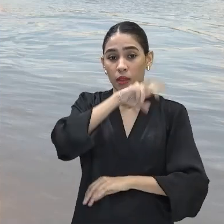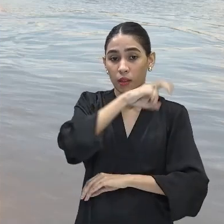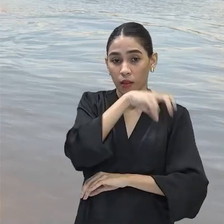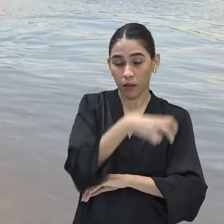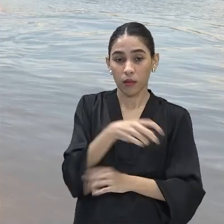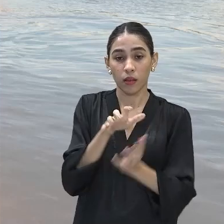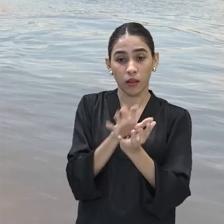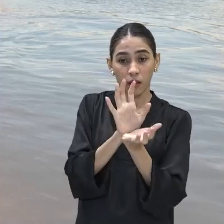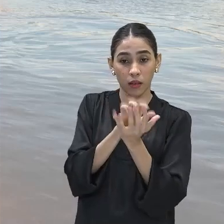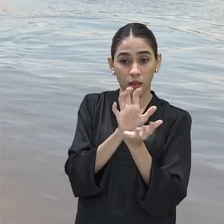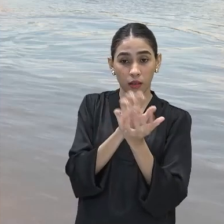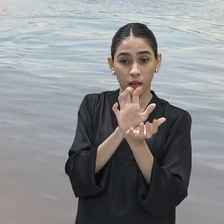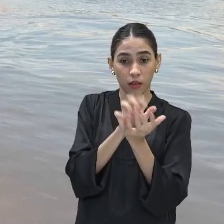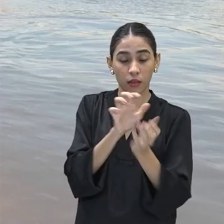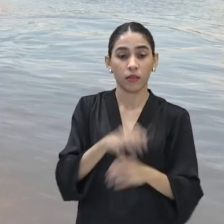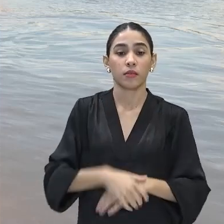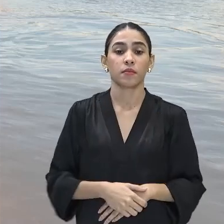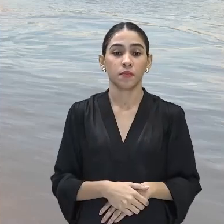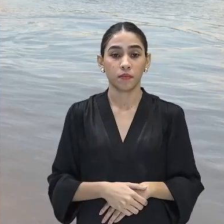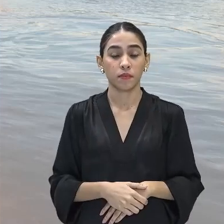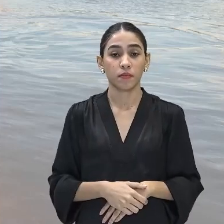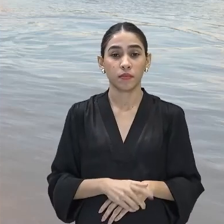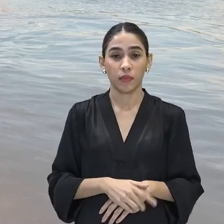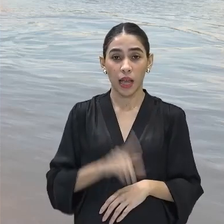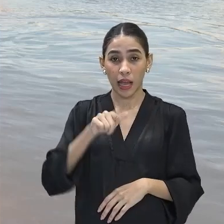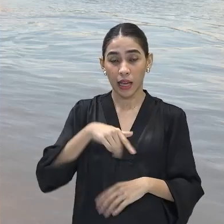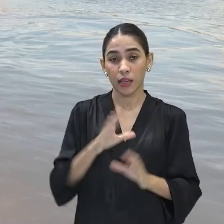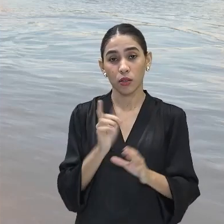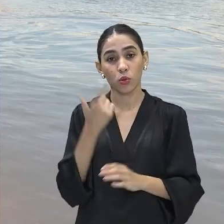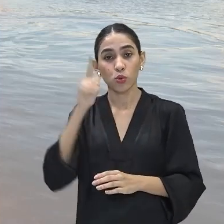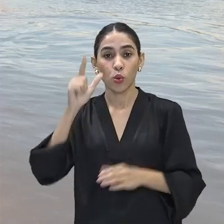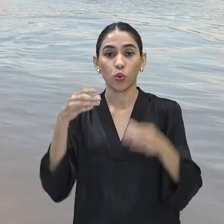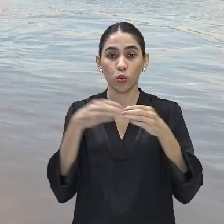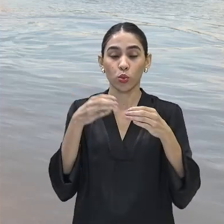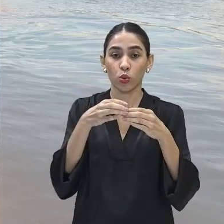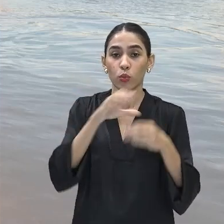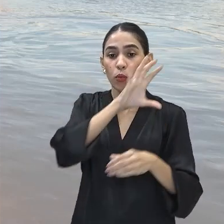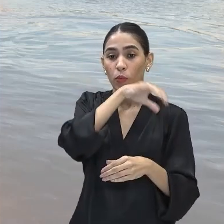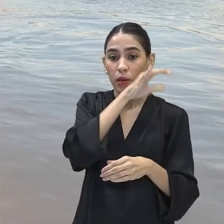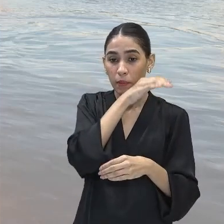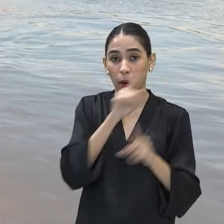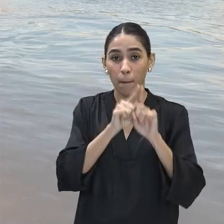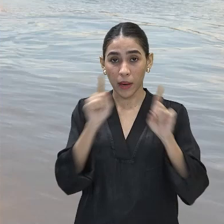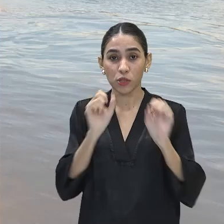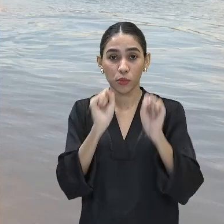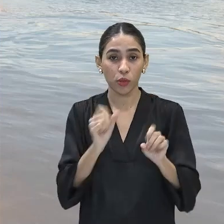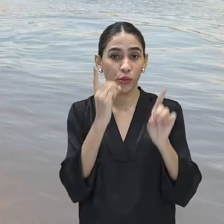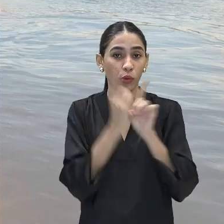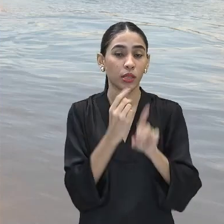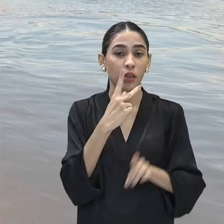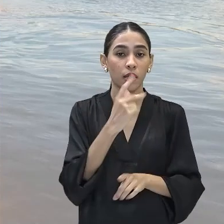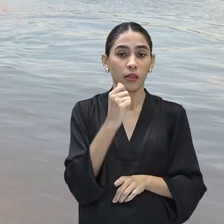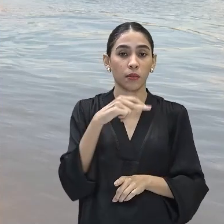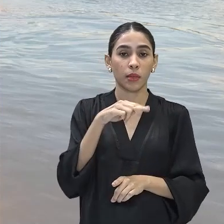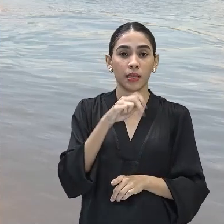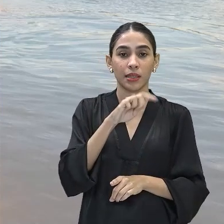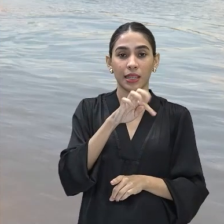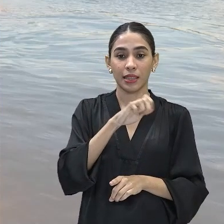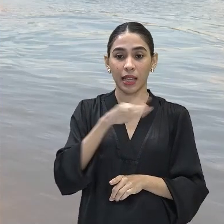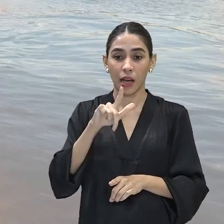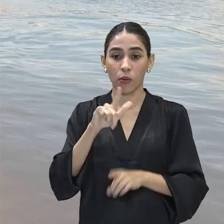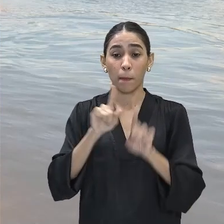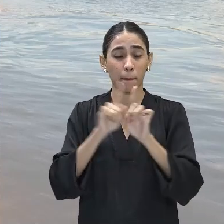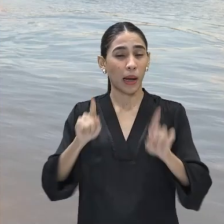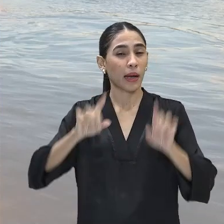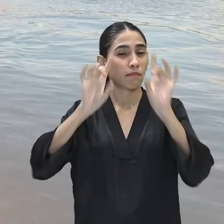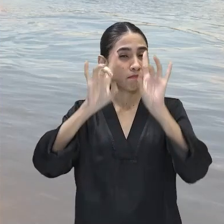né, o jacaré, o crocodilo, são espécies de outros biomas que são encontrados no Pantanal. Mas tem aquela que é bem